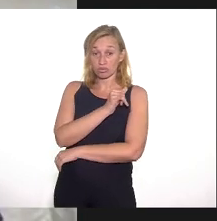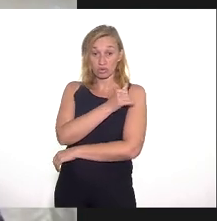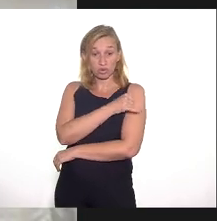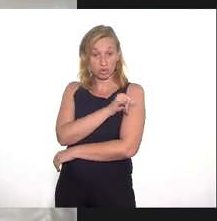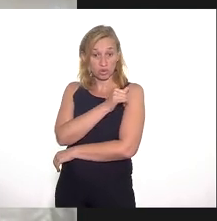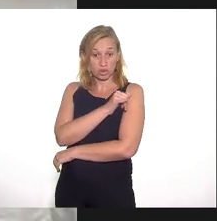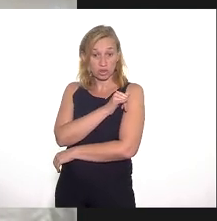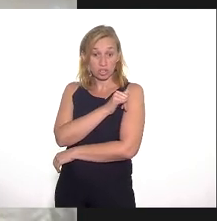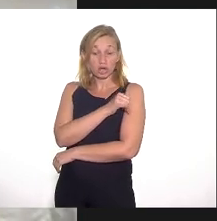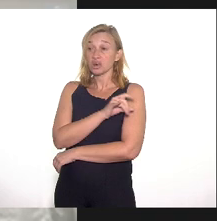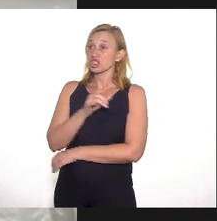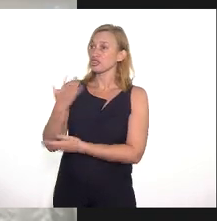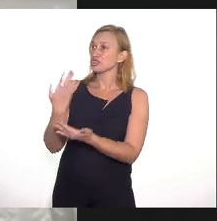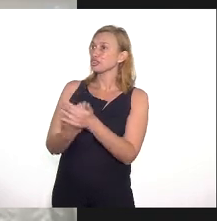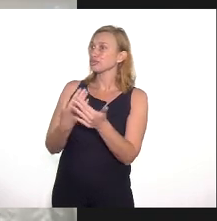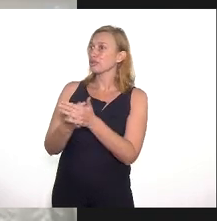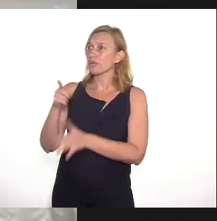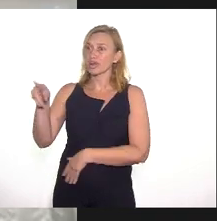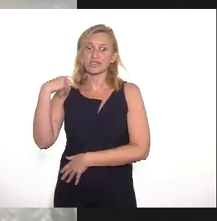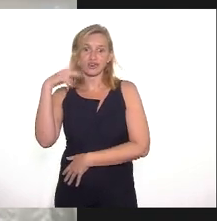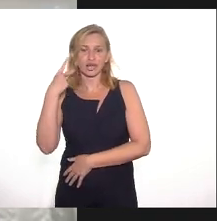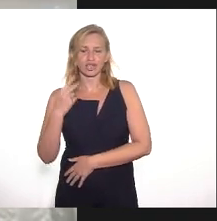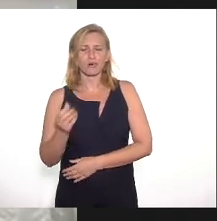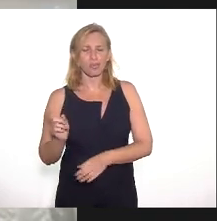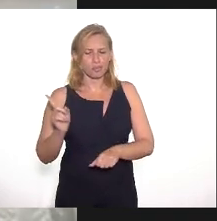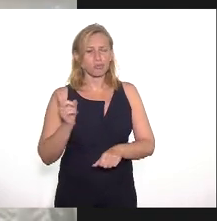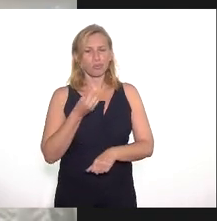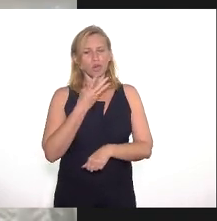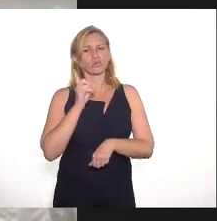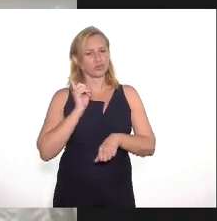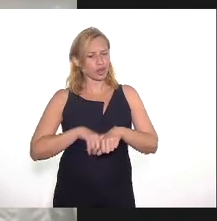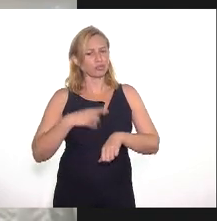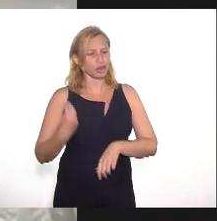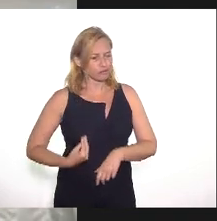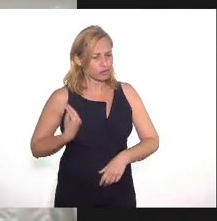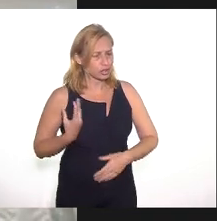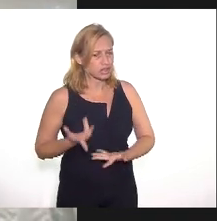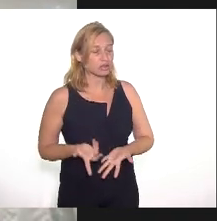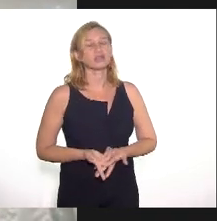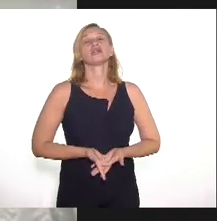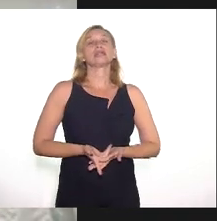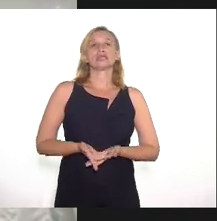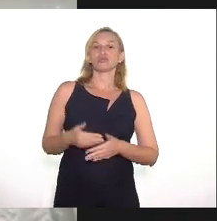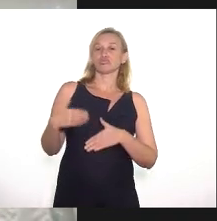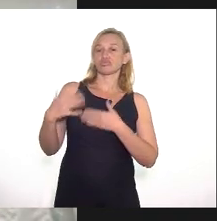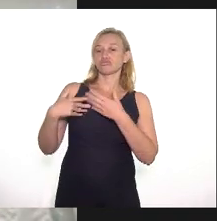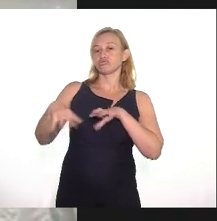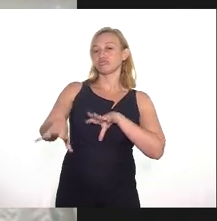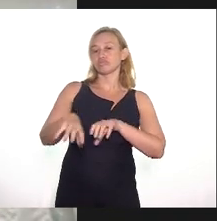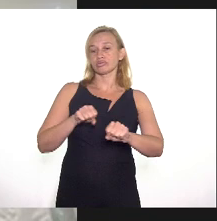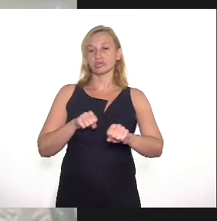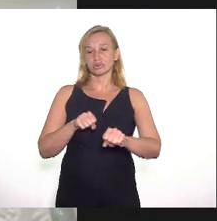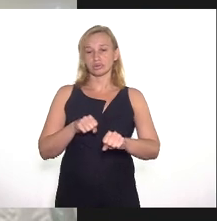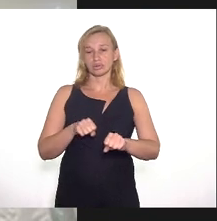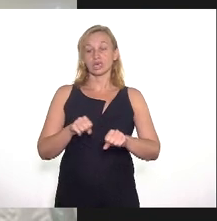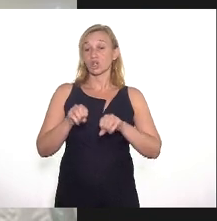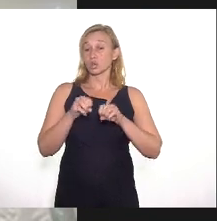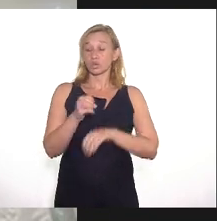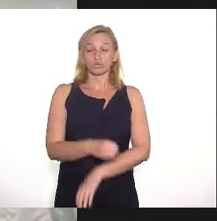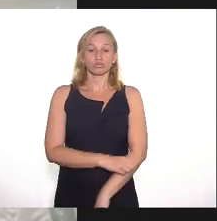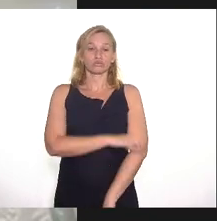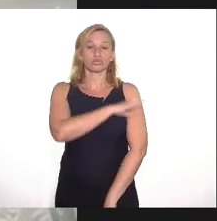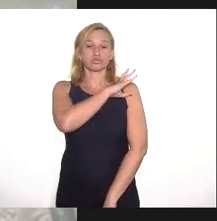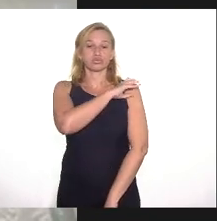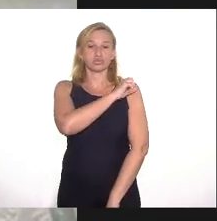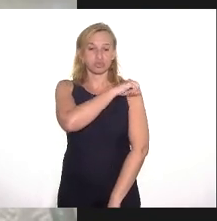estudou com essa vereadora durante boa parte da vida, durante toda a sua formação acadêmica do ensino fundamental,